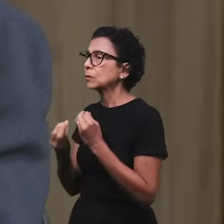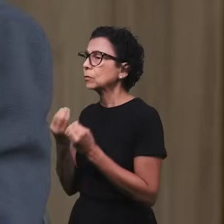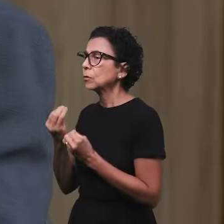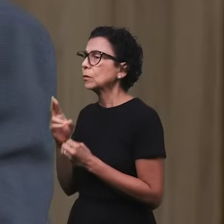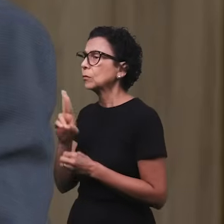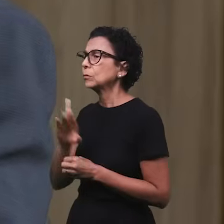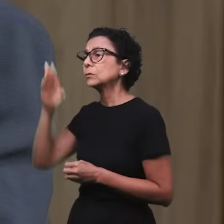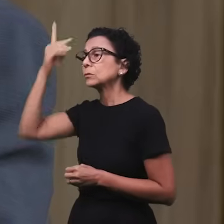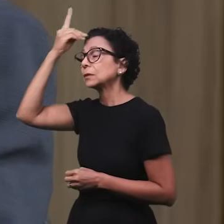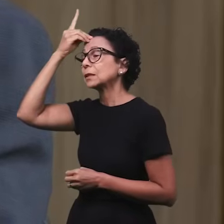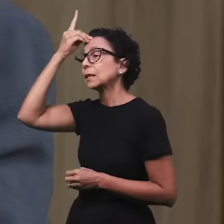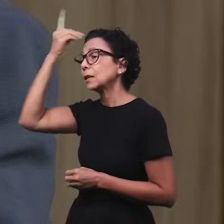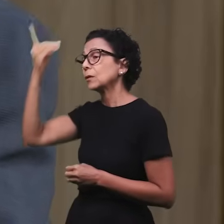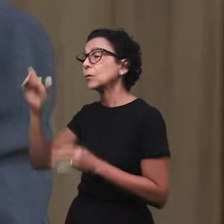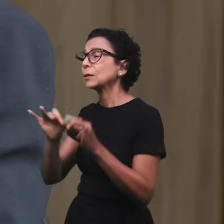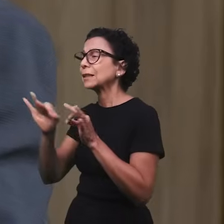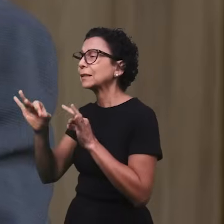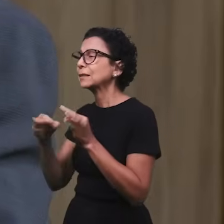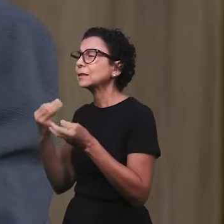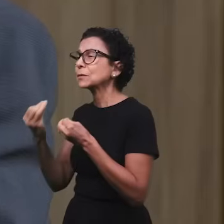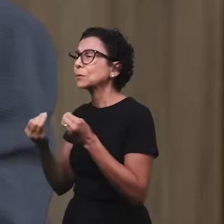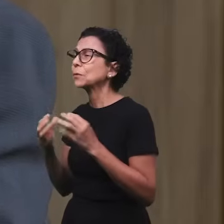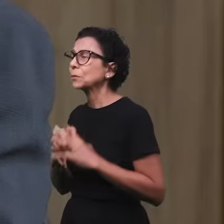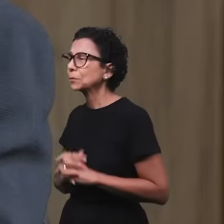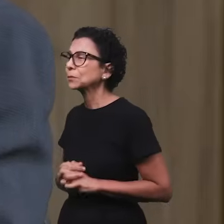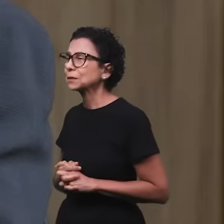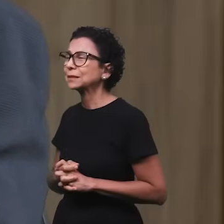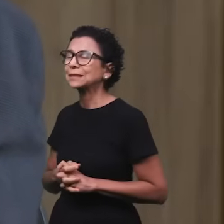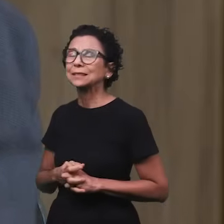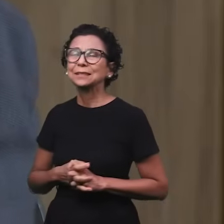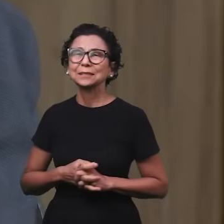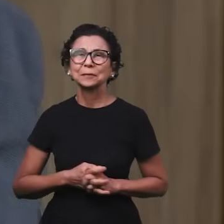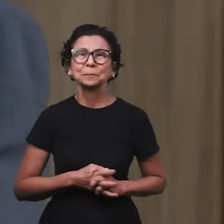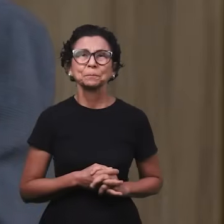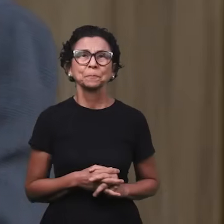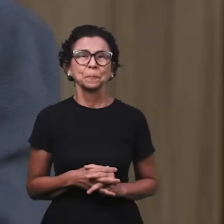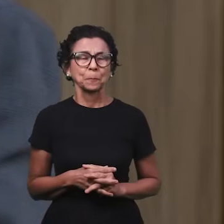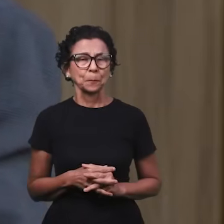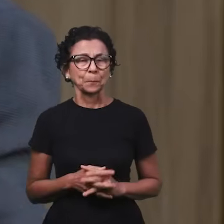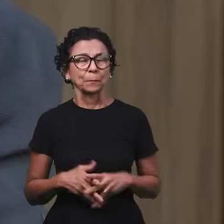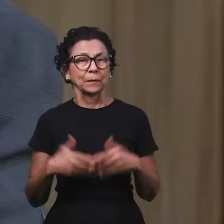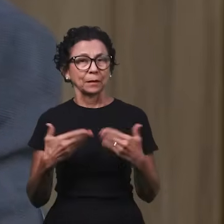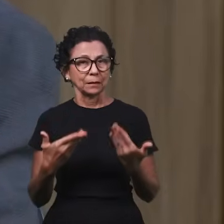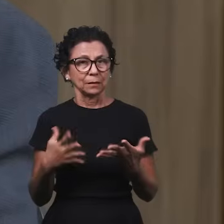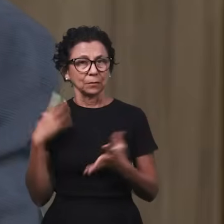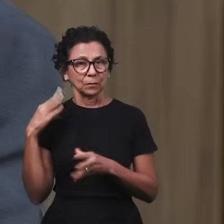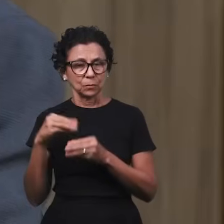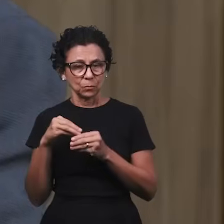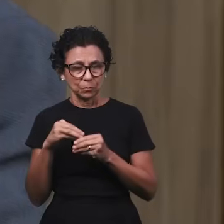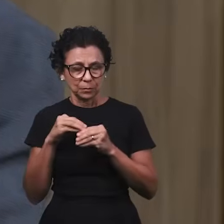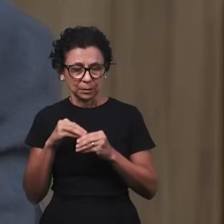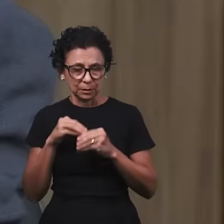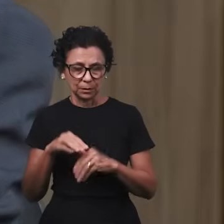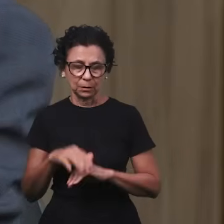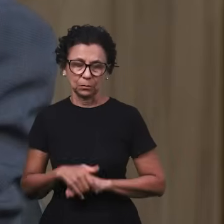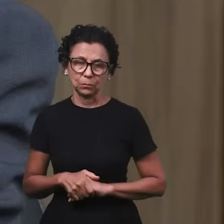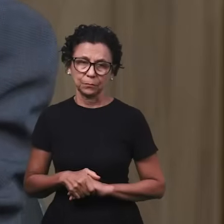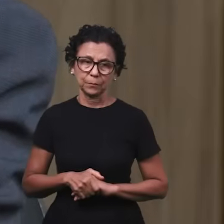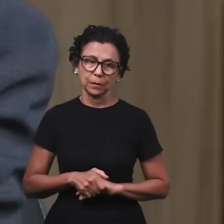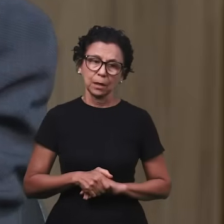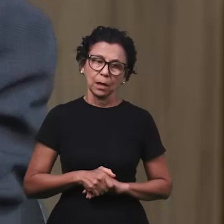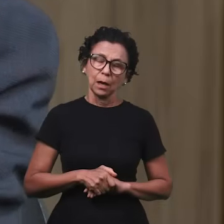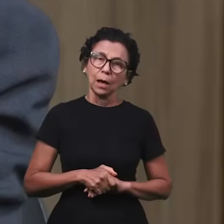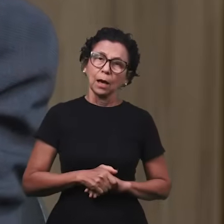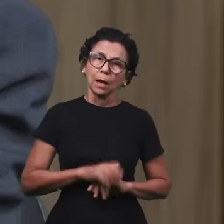Tivemos uma hora de reunião, ao final estavam todos na maior alegria. O que eu quero dizer com isso? É que as pessoas que saem daquilo que é